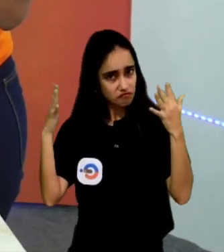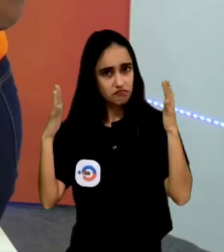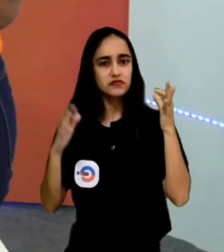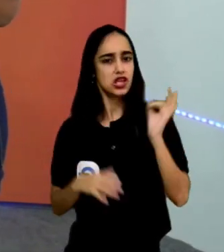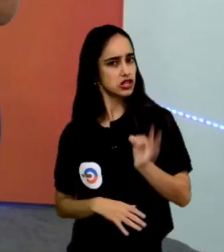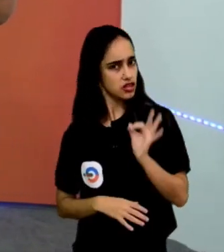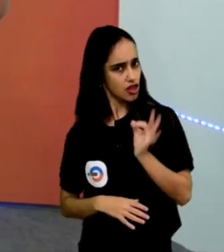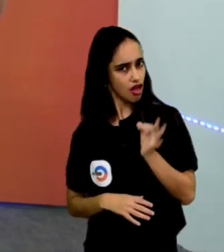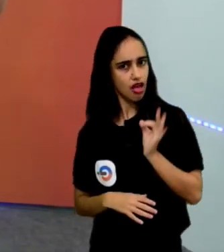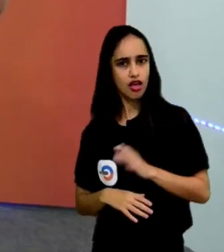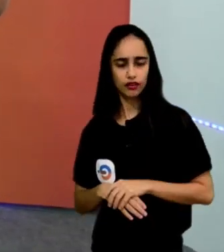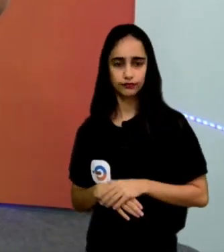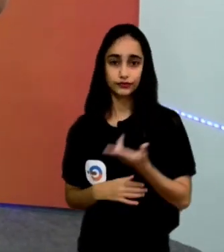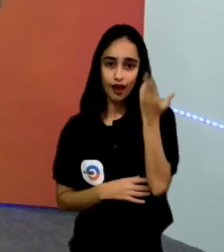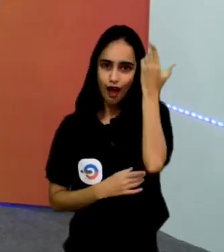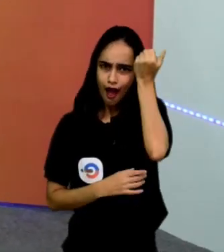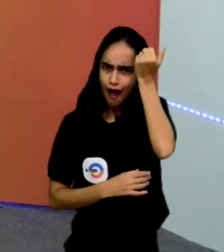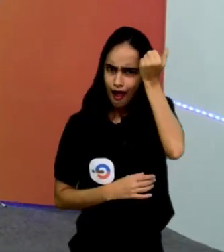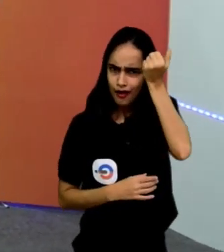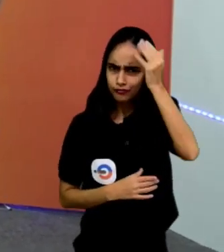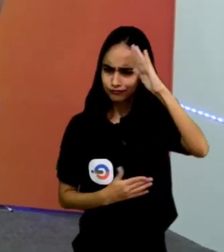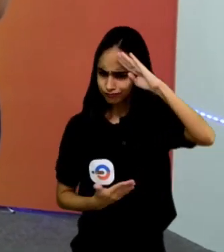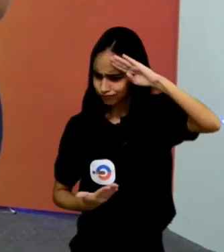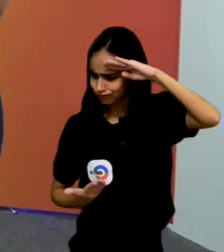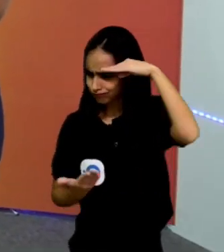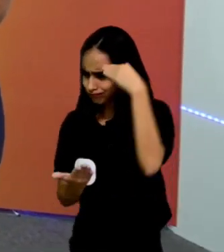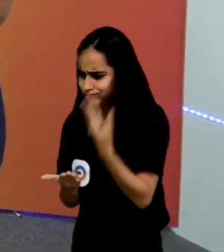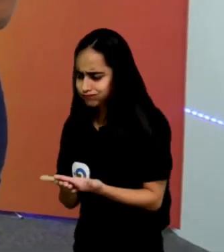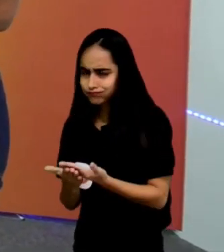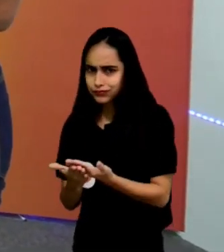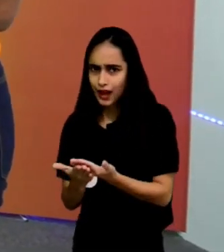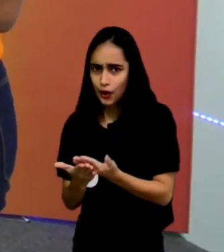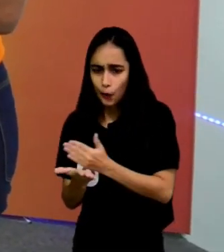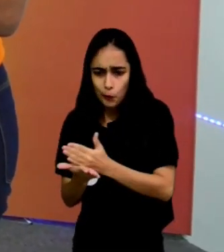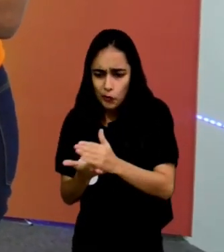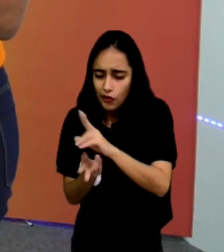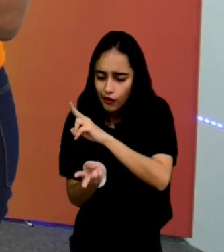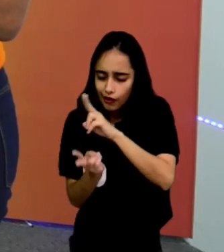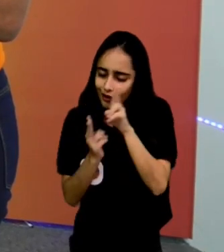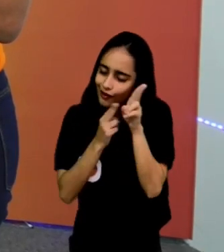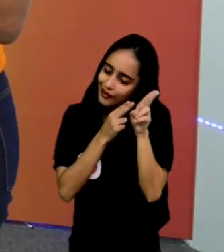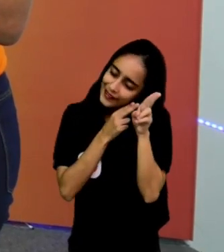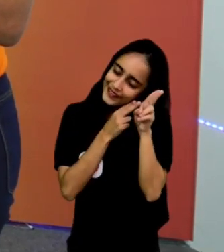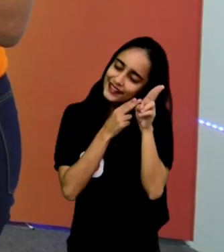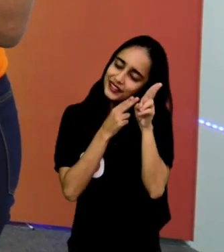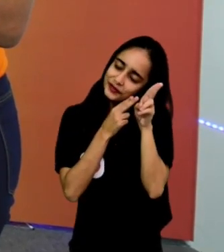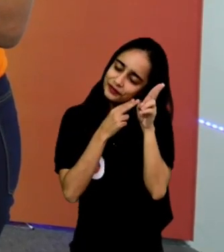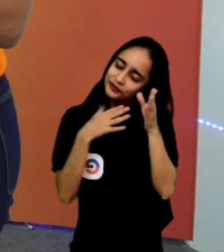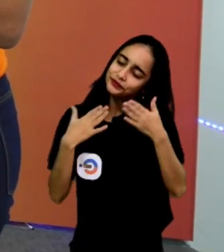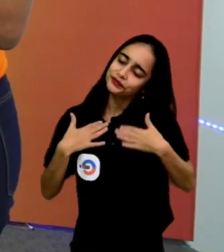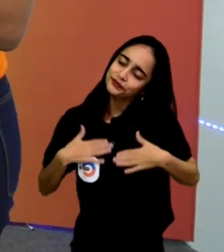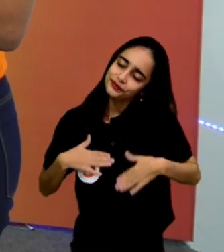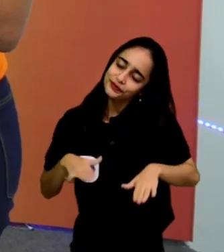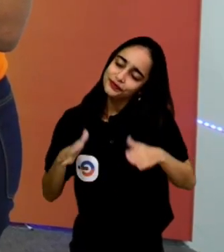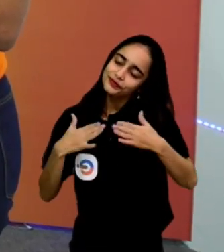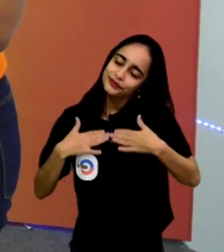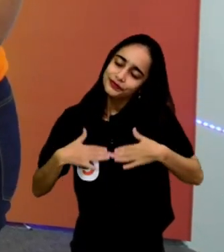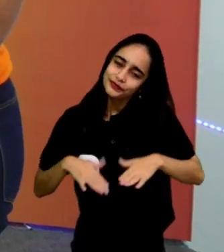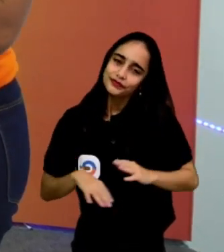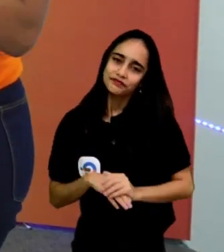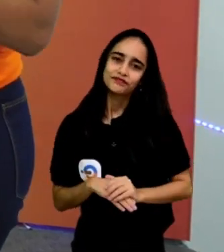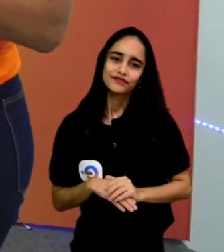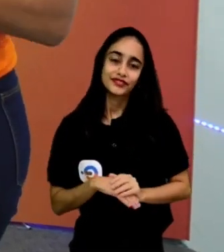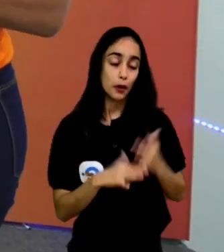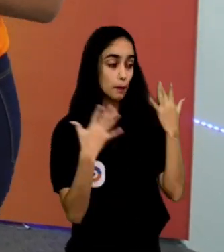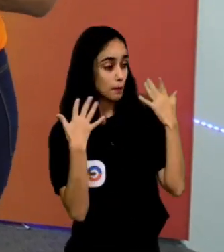lebre, que se sentiu muito confiante, foi dormir. Tirou um cochilo durante a corrida. Muito bem.